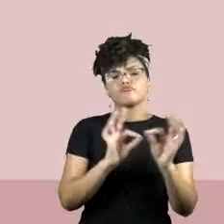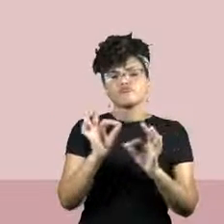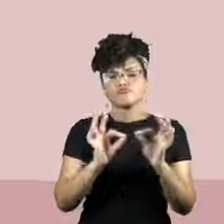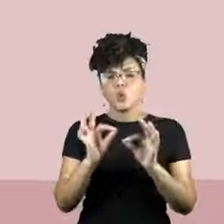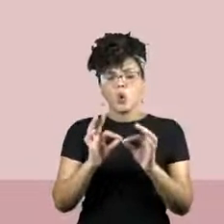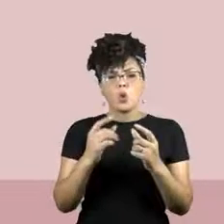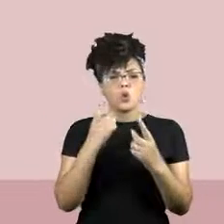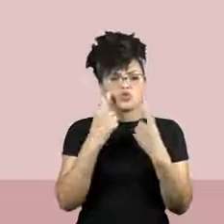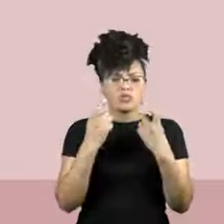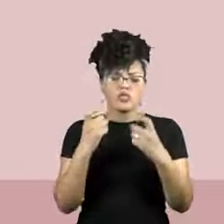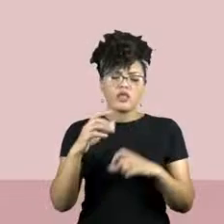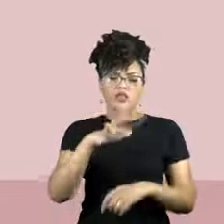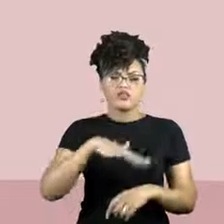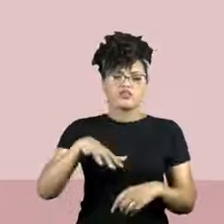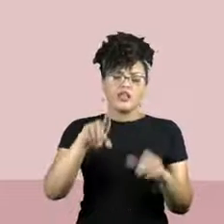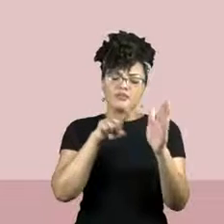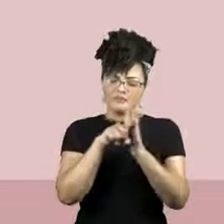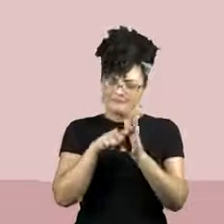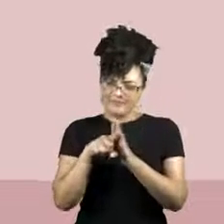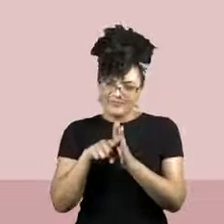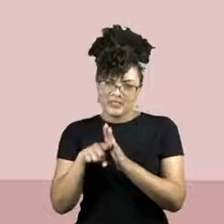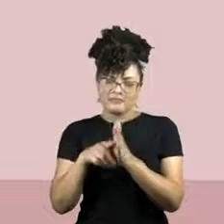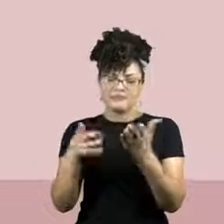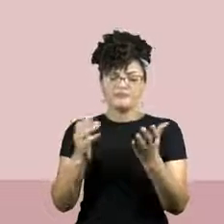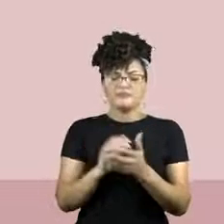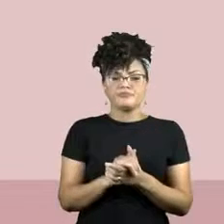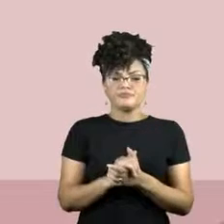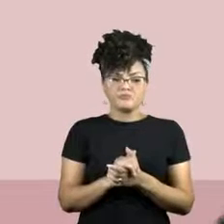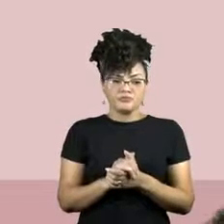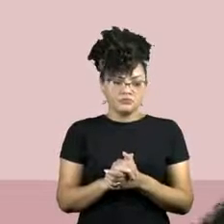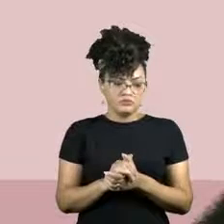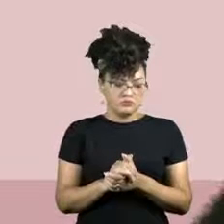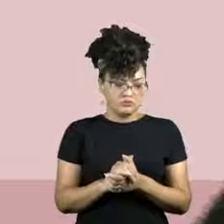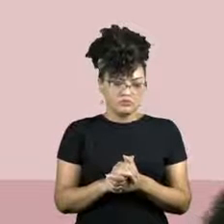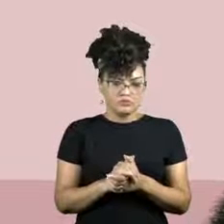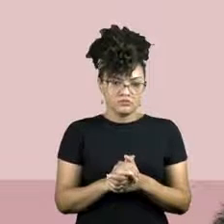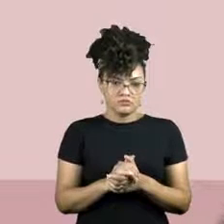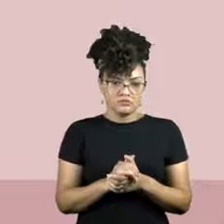estudo, que são métodos probabilísticos ou mesmo método de elementos finitos. Tá?